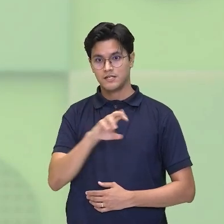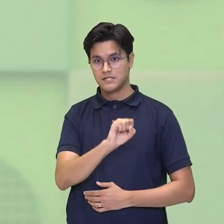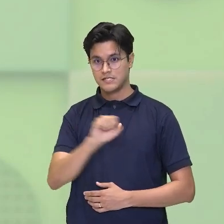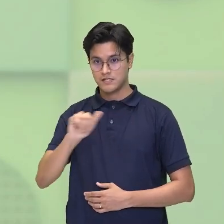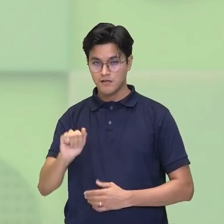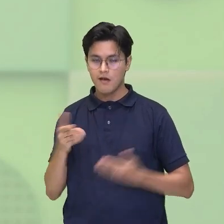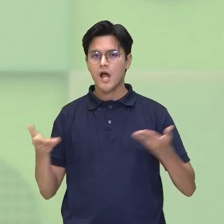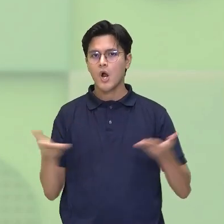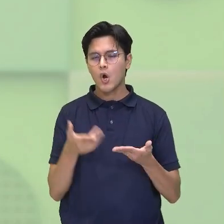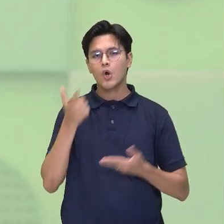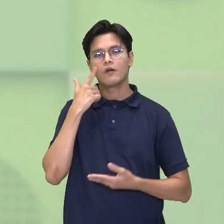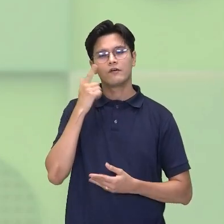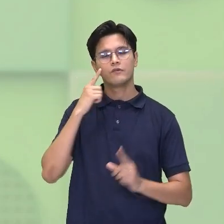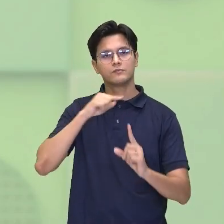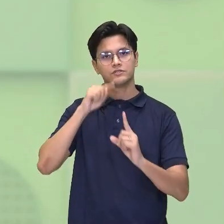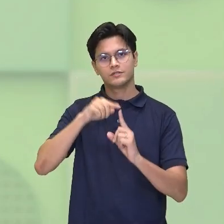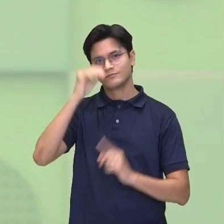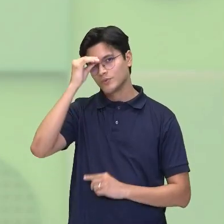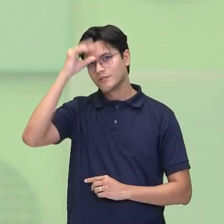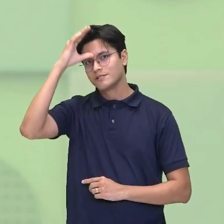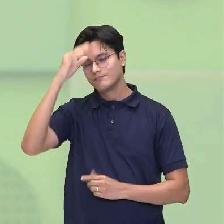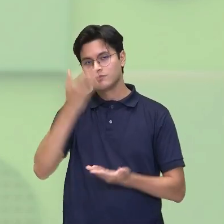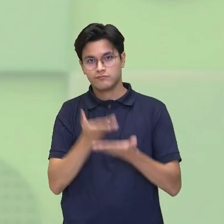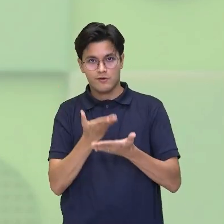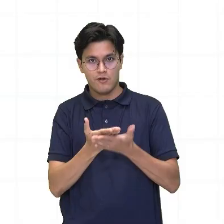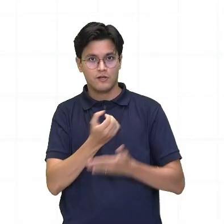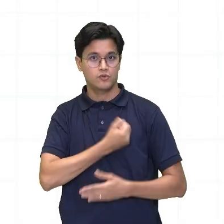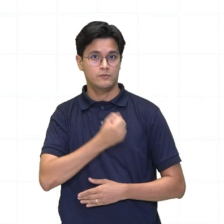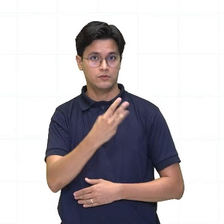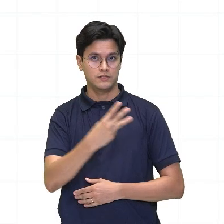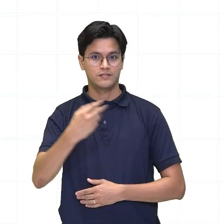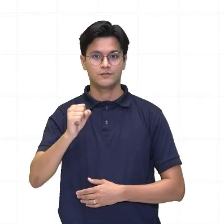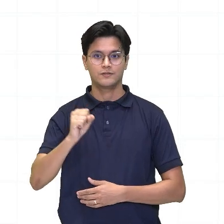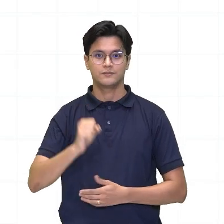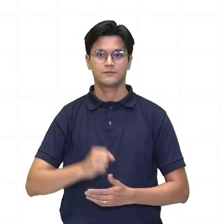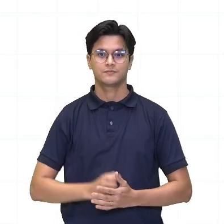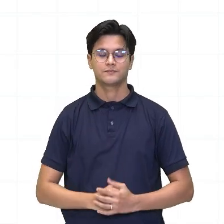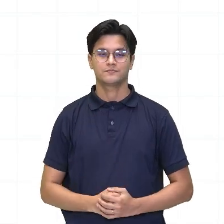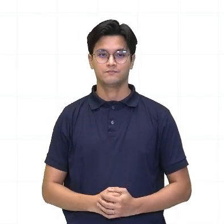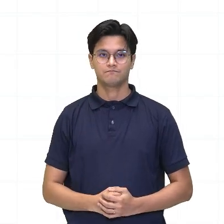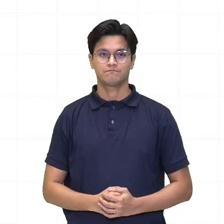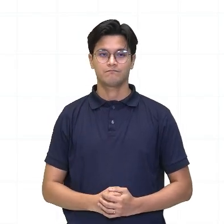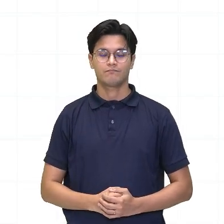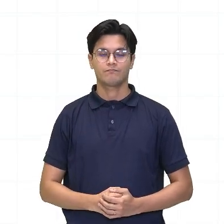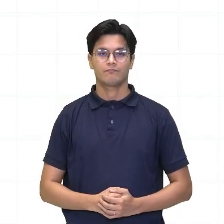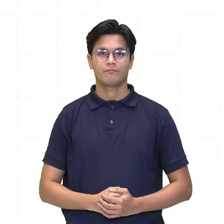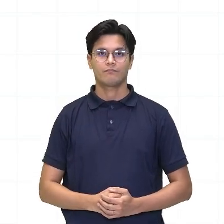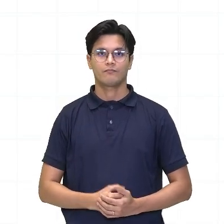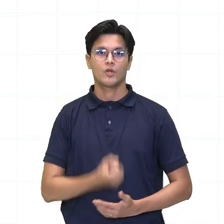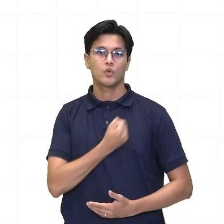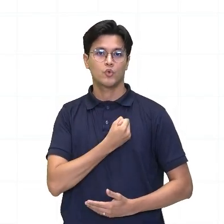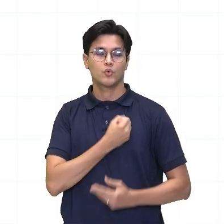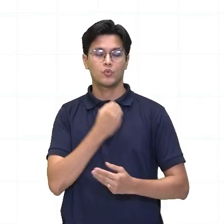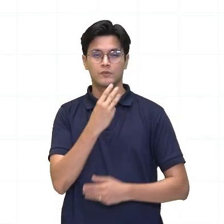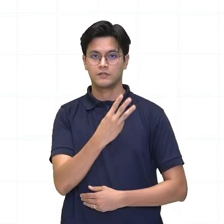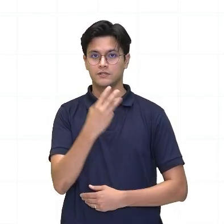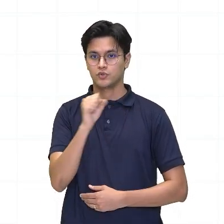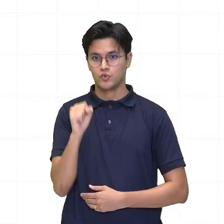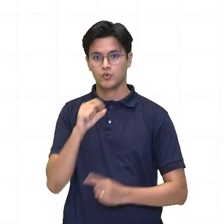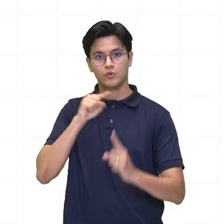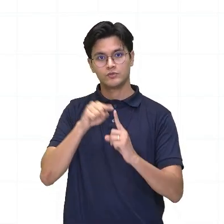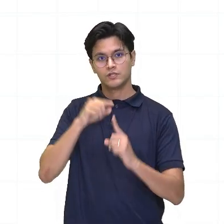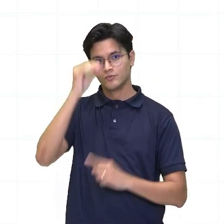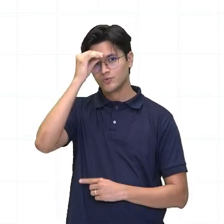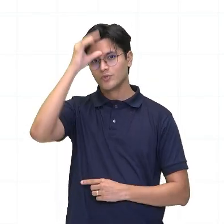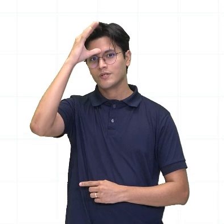objeto de conhecimento da nossa aula de número 38. Na aula de número 38, objeto de conhecimento,